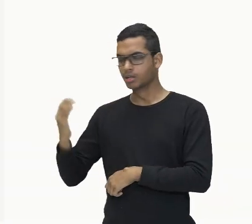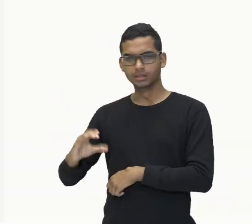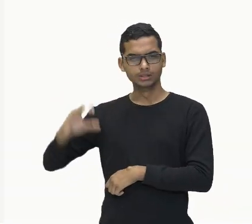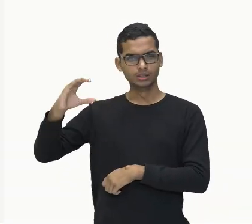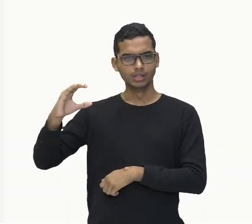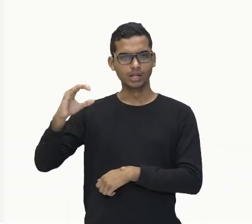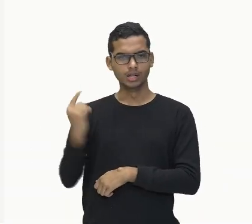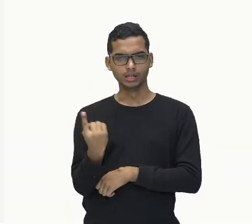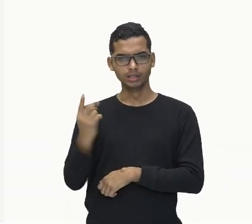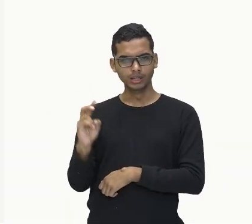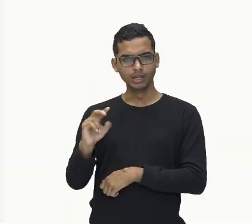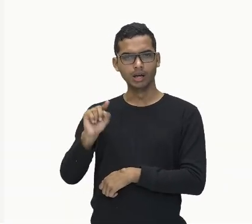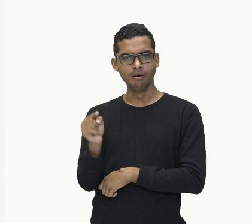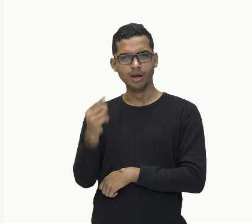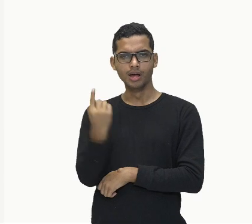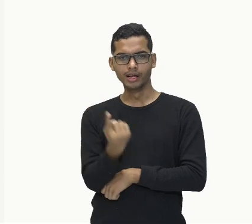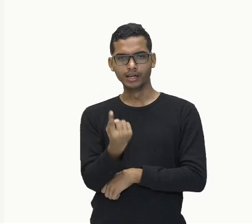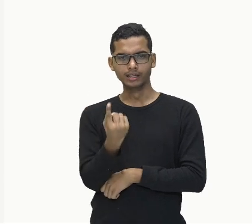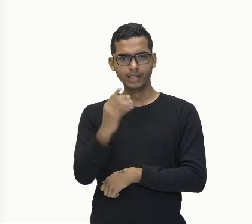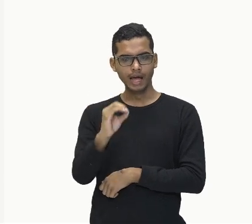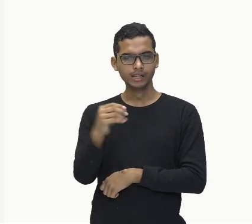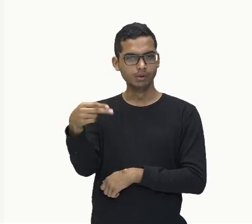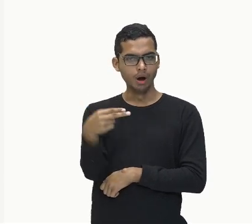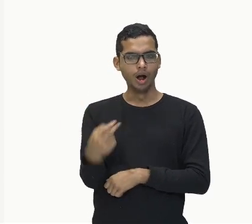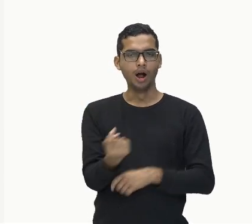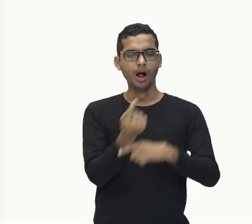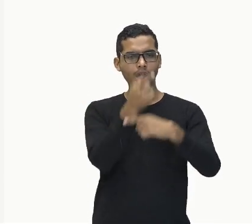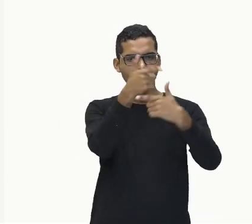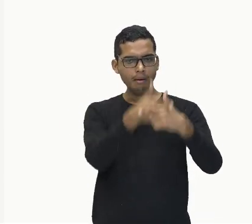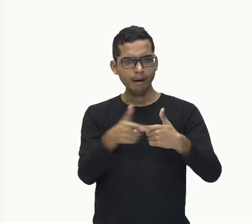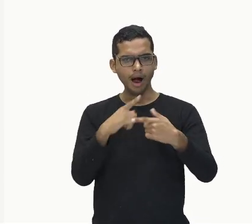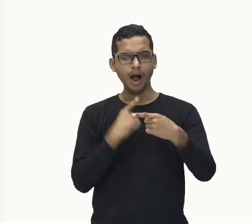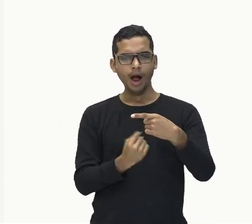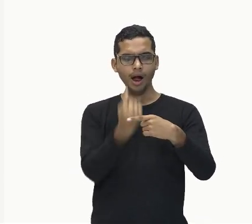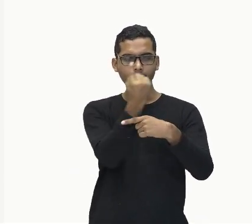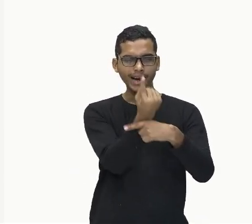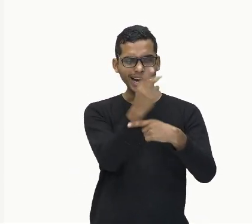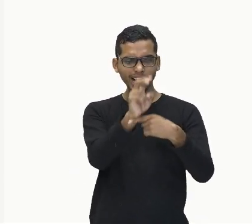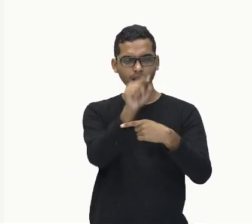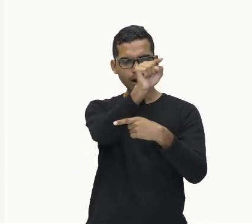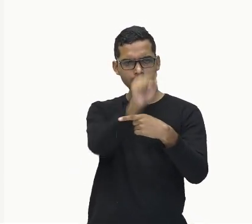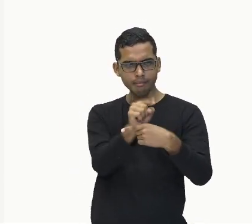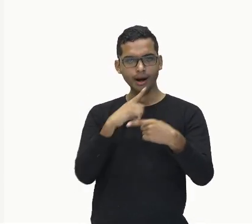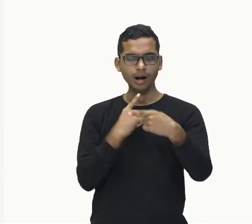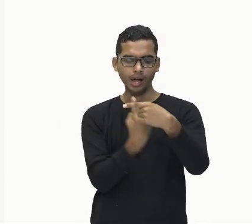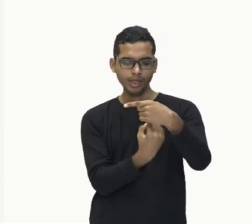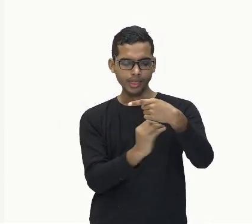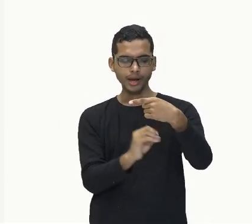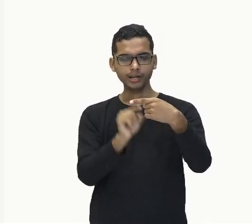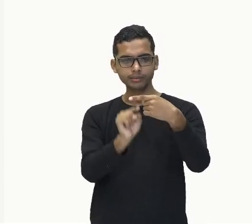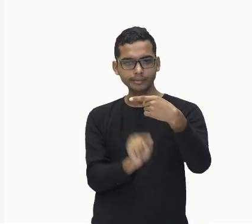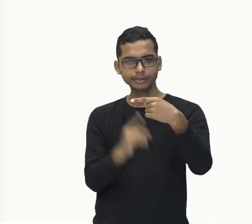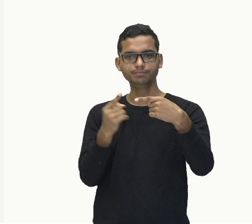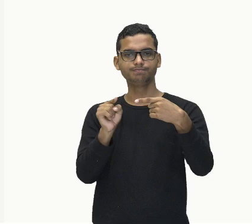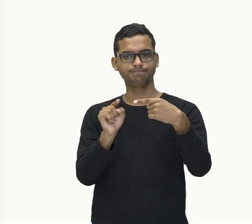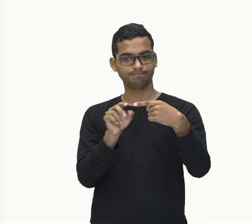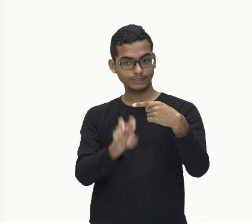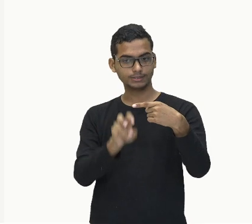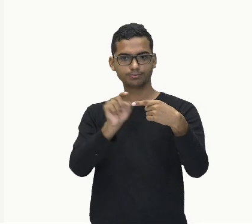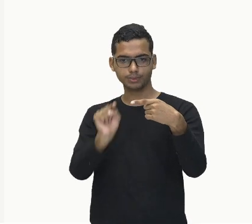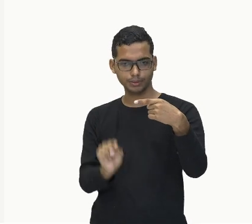nossa combinação de 15 elementos tomados 10 a 10, 15 fatorial, sobre